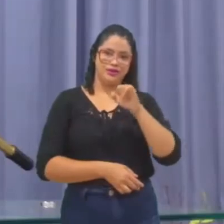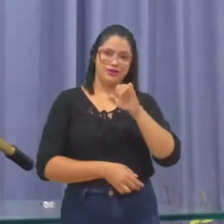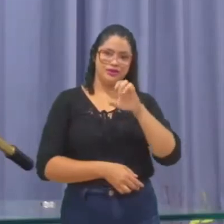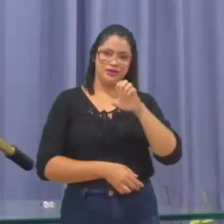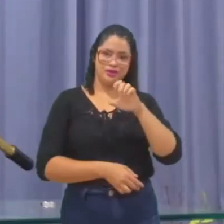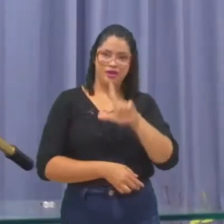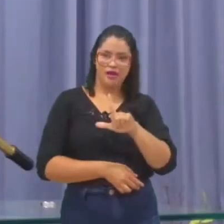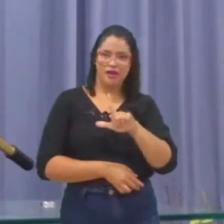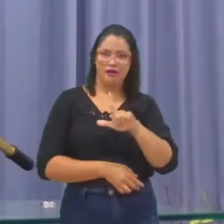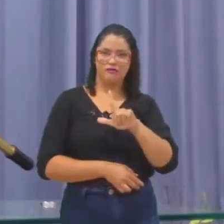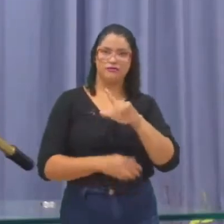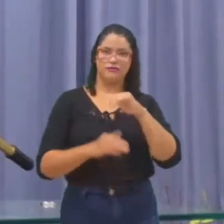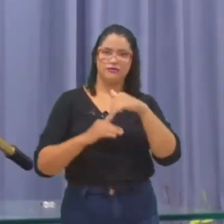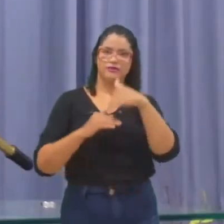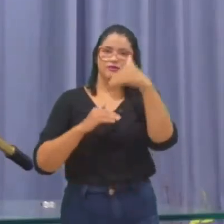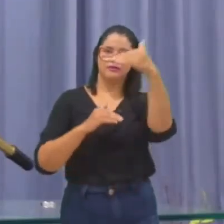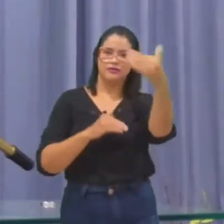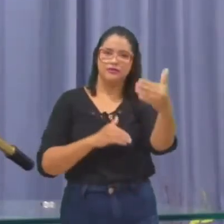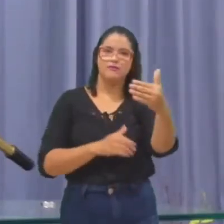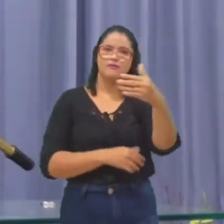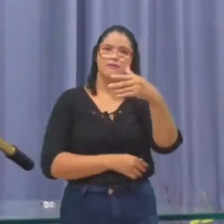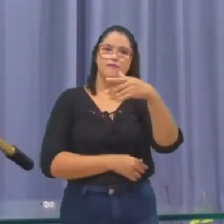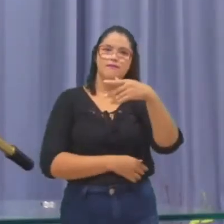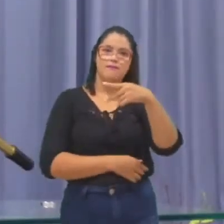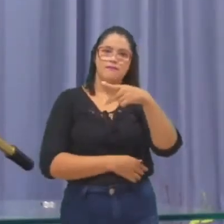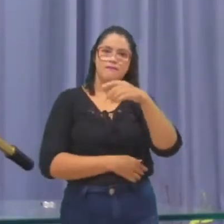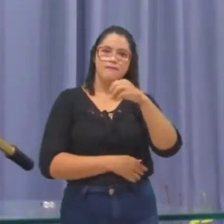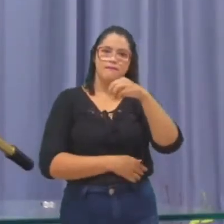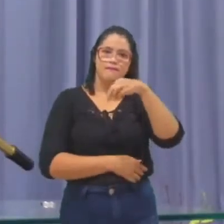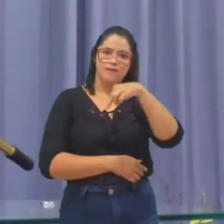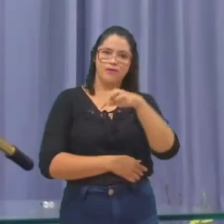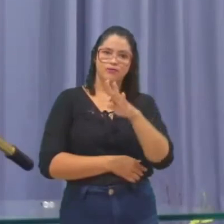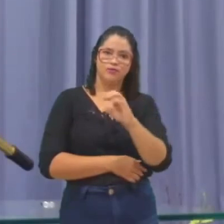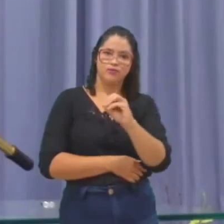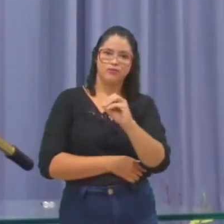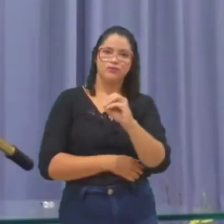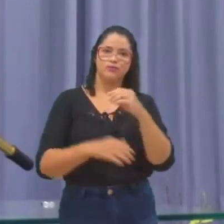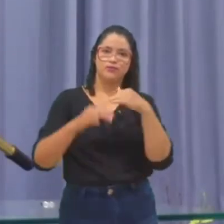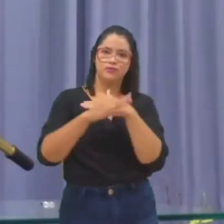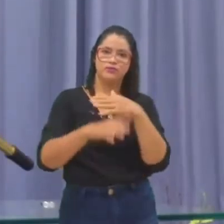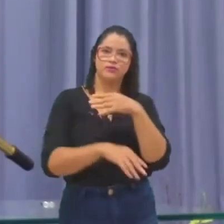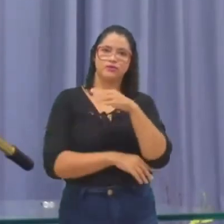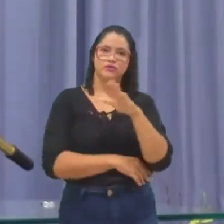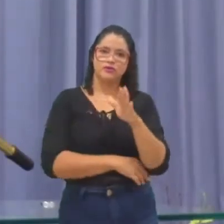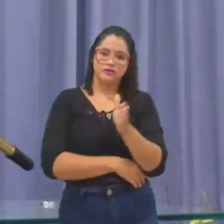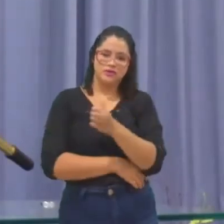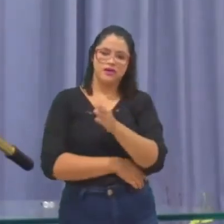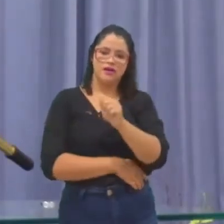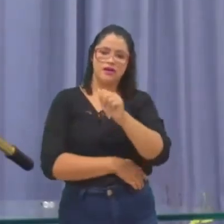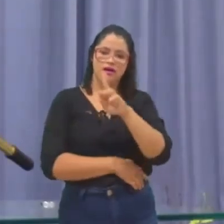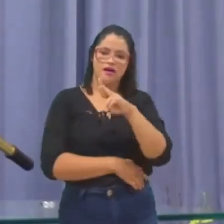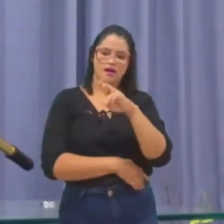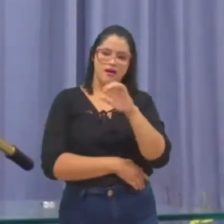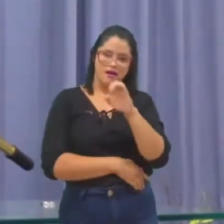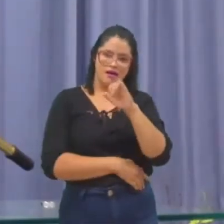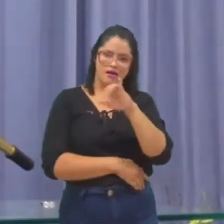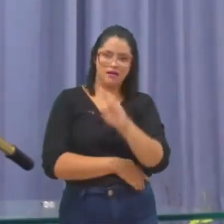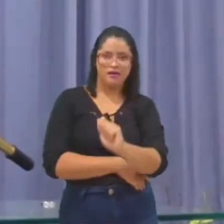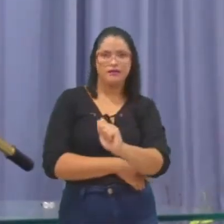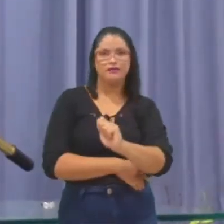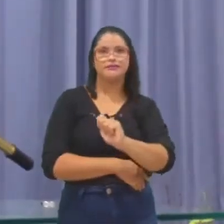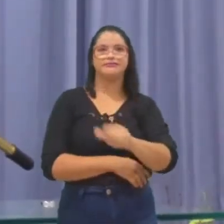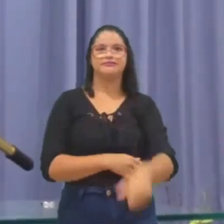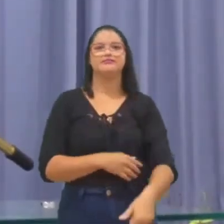amigo, graças a Deus por isso, mandou um abraço ao pastor Gerniel, e Deus usou o seu servo para falar desse